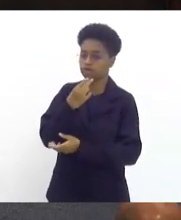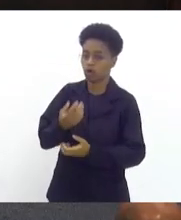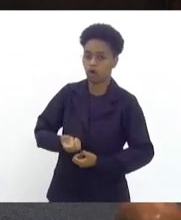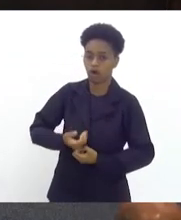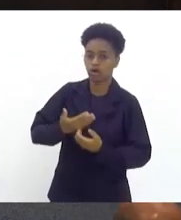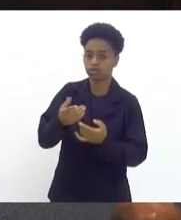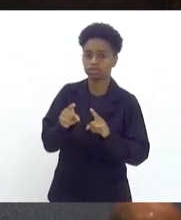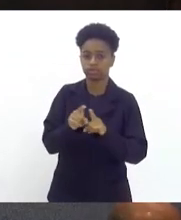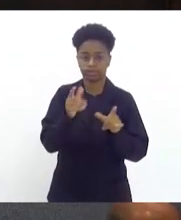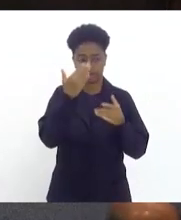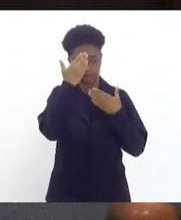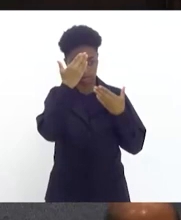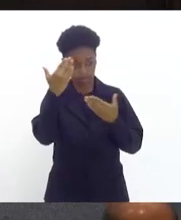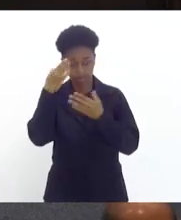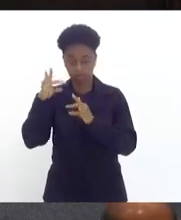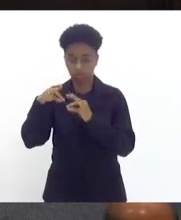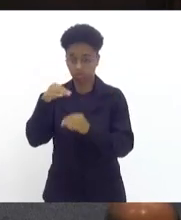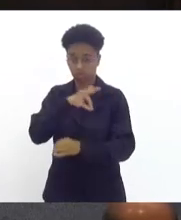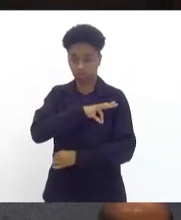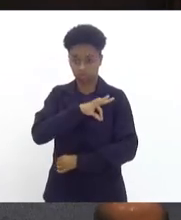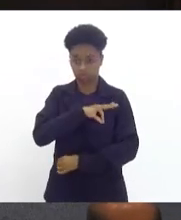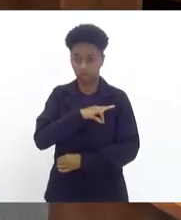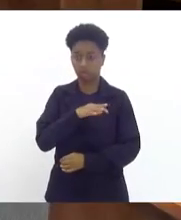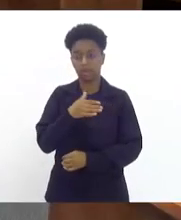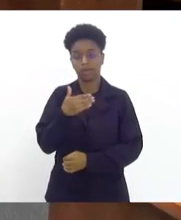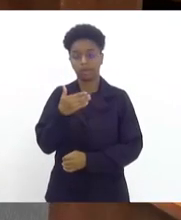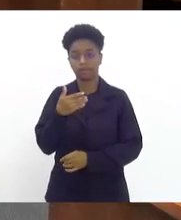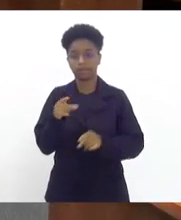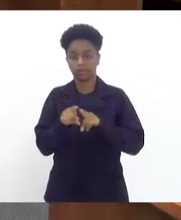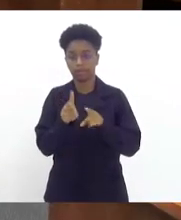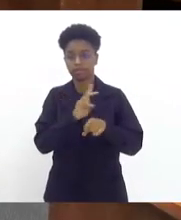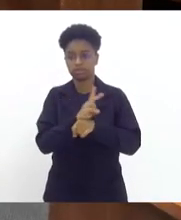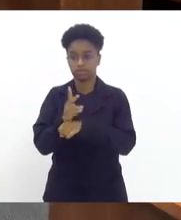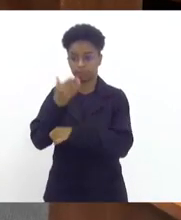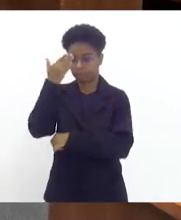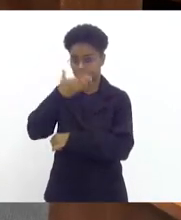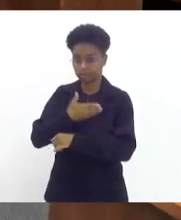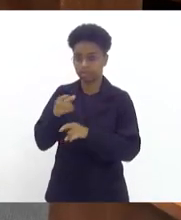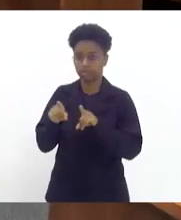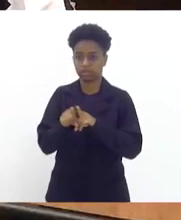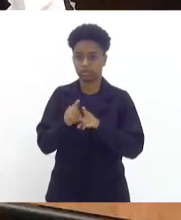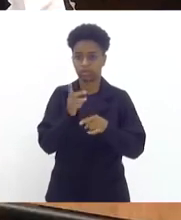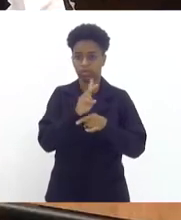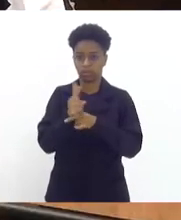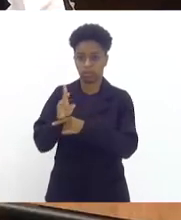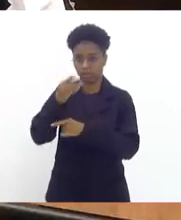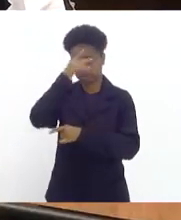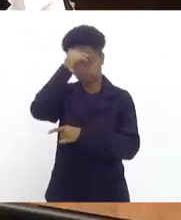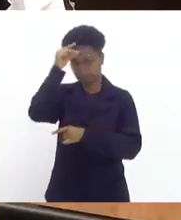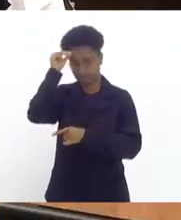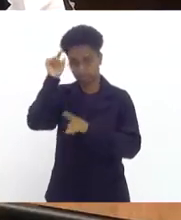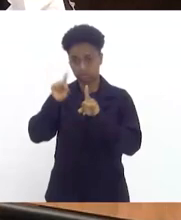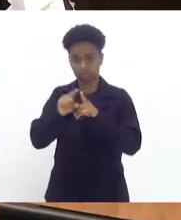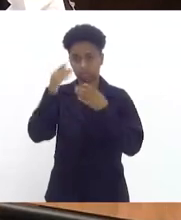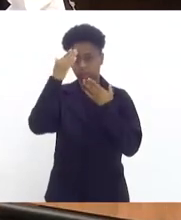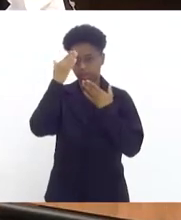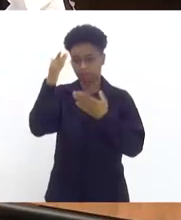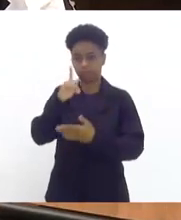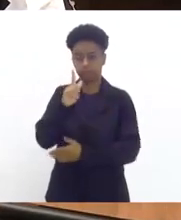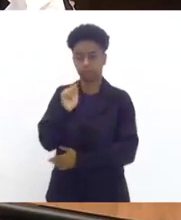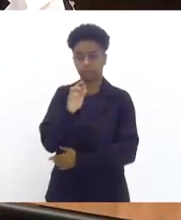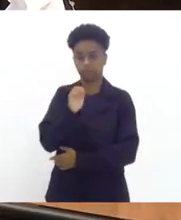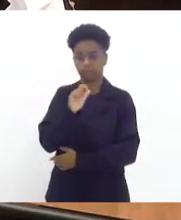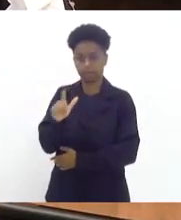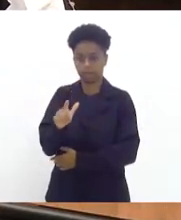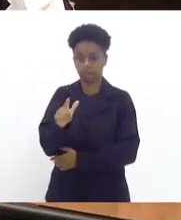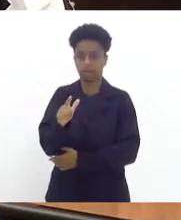as autoridades de presente da Polícia Militar programa segurança presente da guarda municipal do Rio de Janeiro agradecido eu tô Gabriela